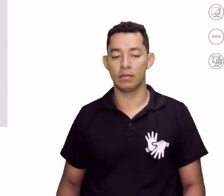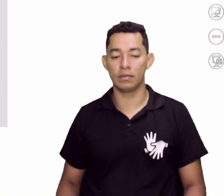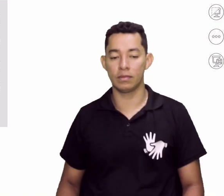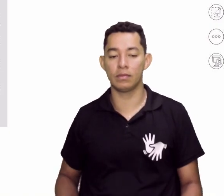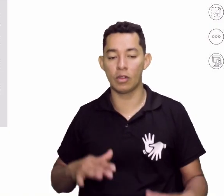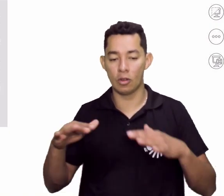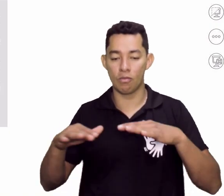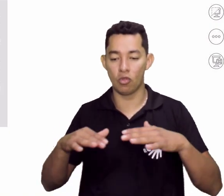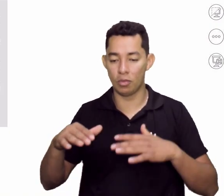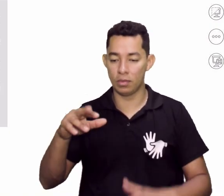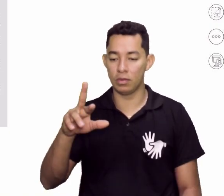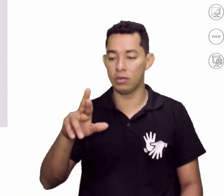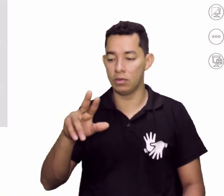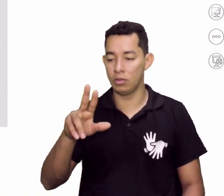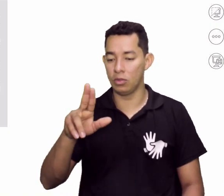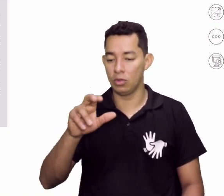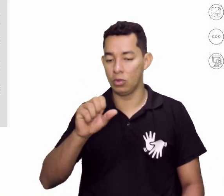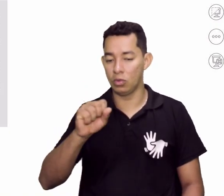o